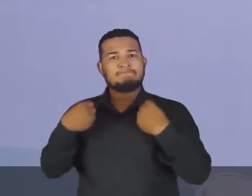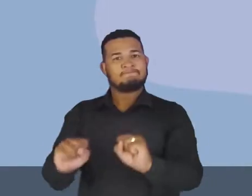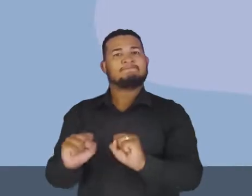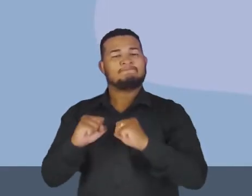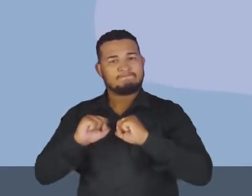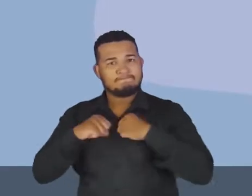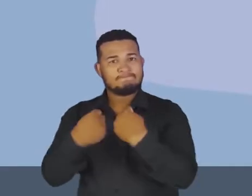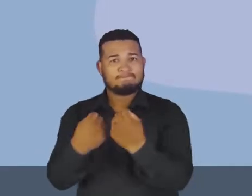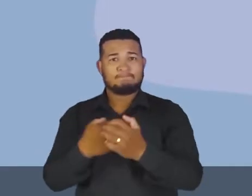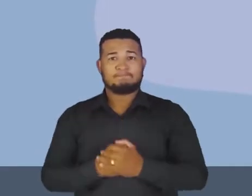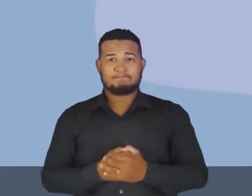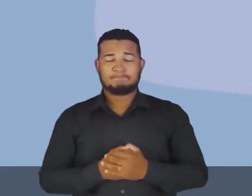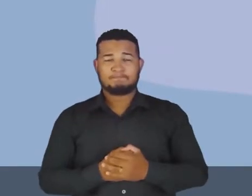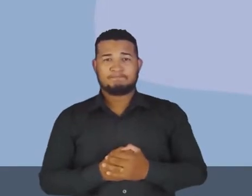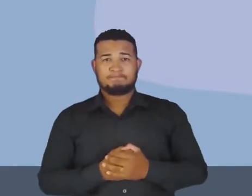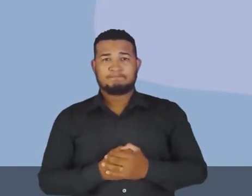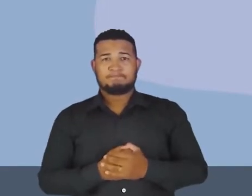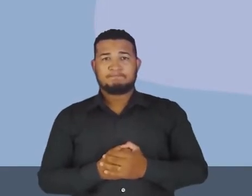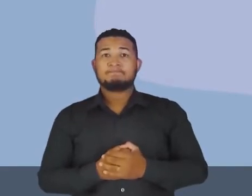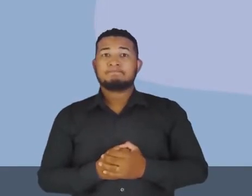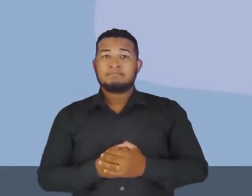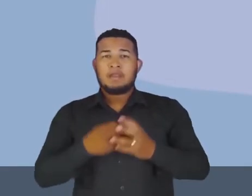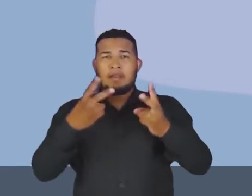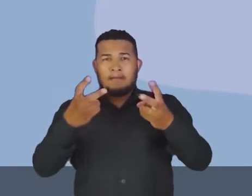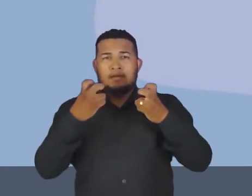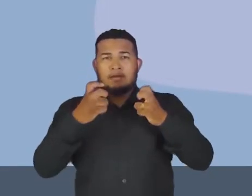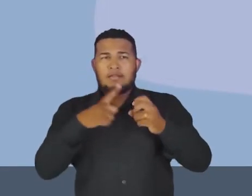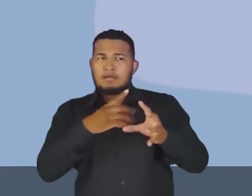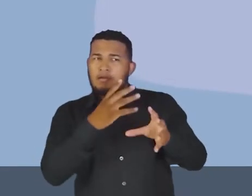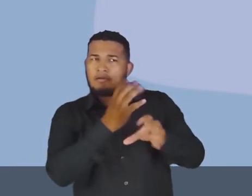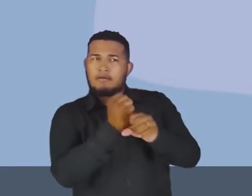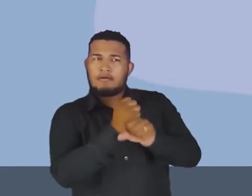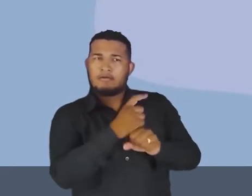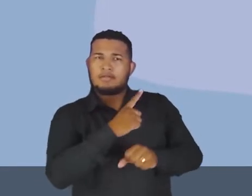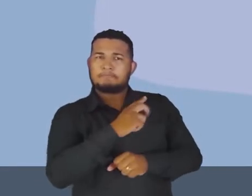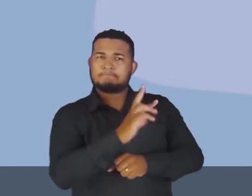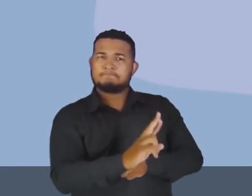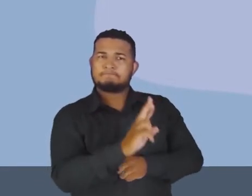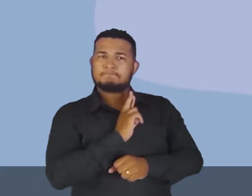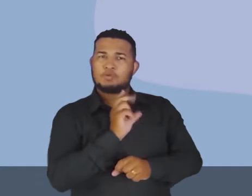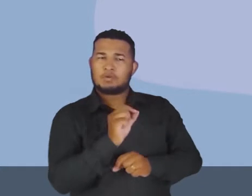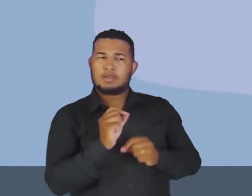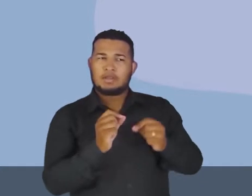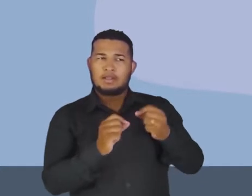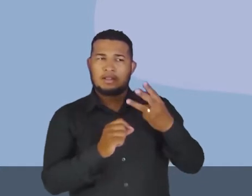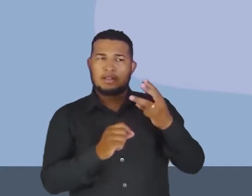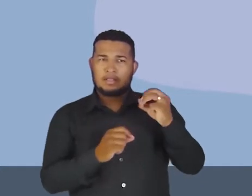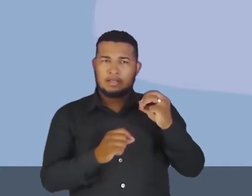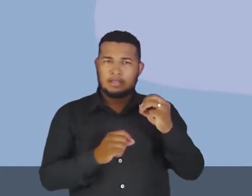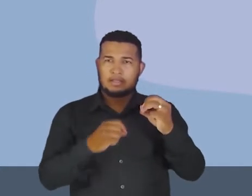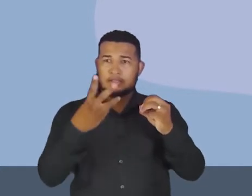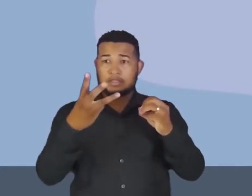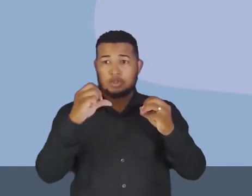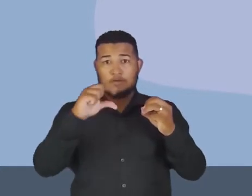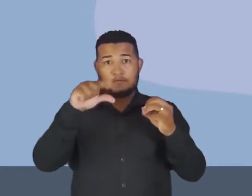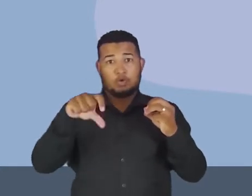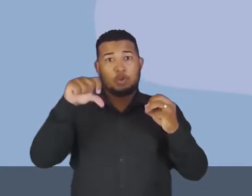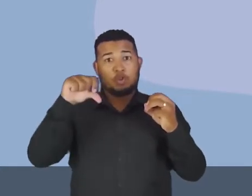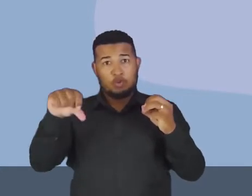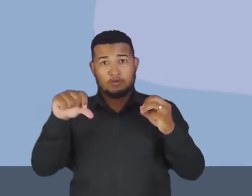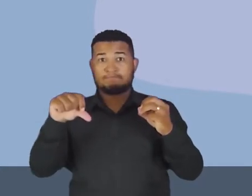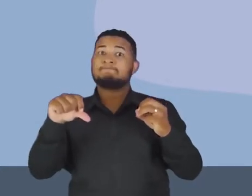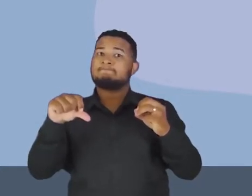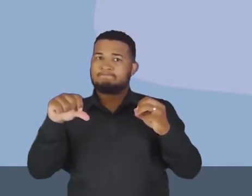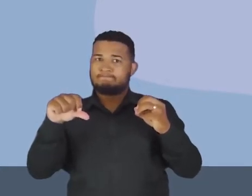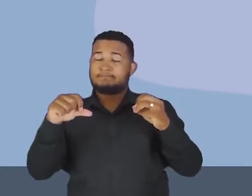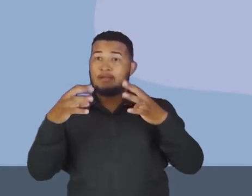para a tabela, você percebe que se seu cálculo apresentou um resultado entre 30 e 39,9, você já deve ficar